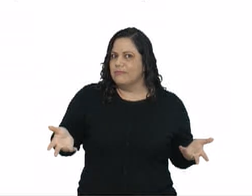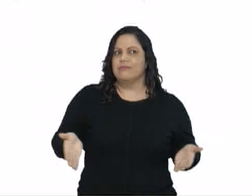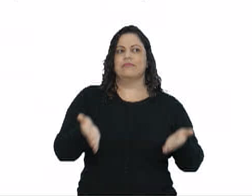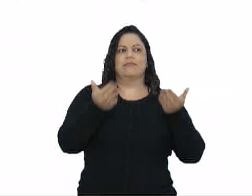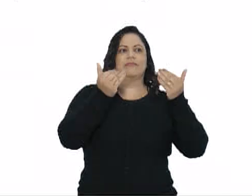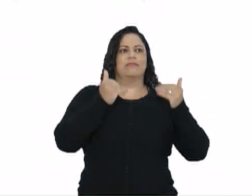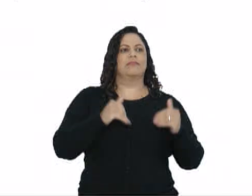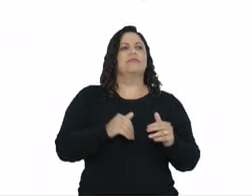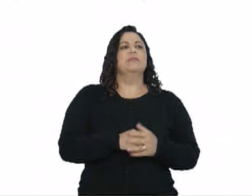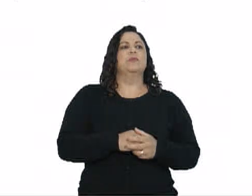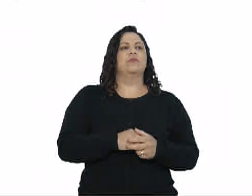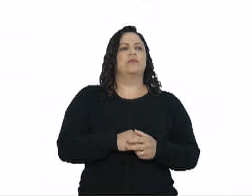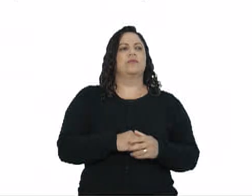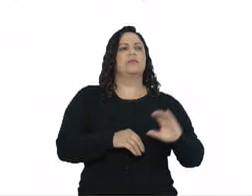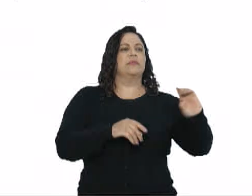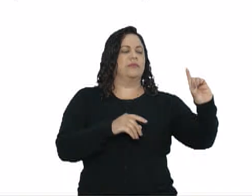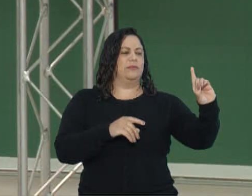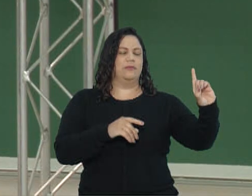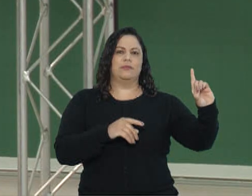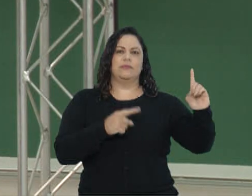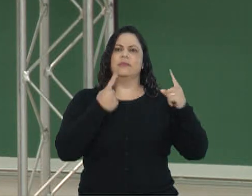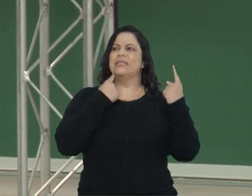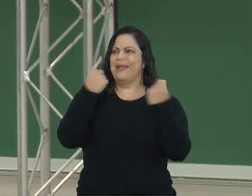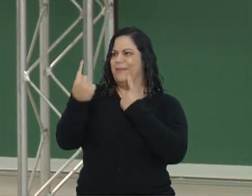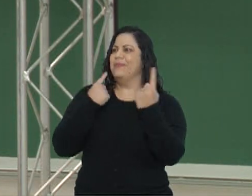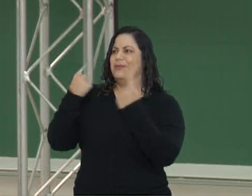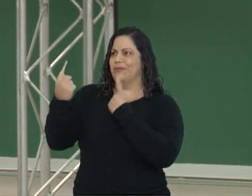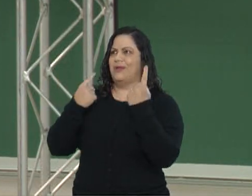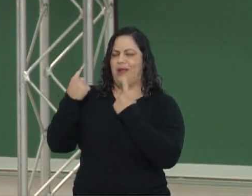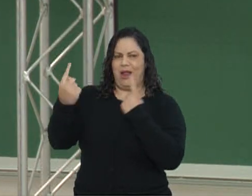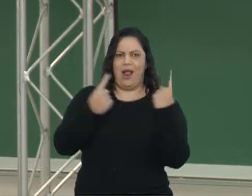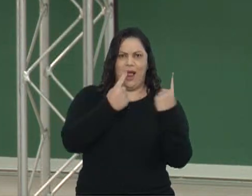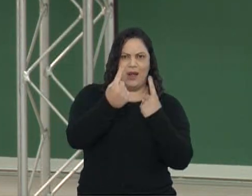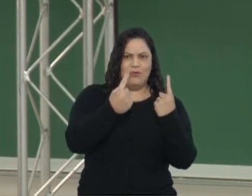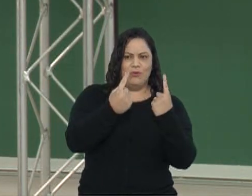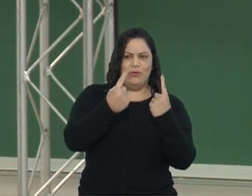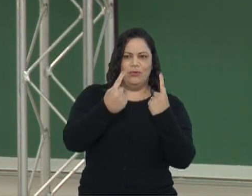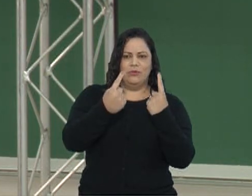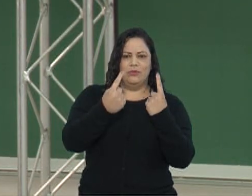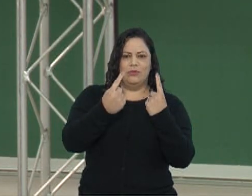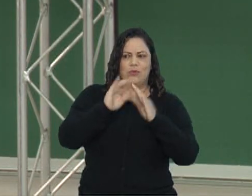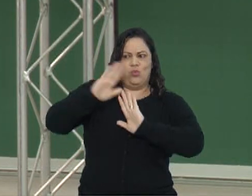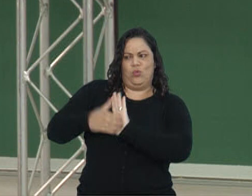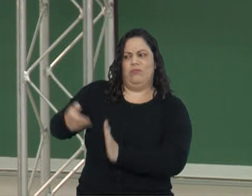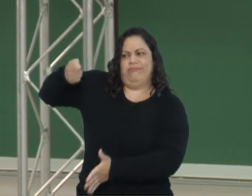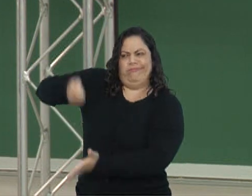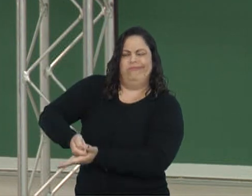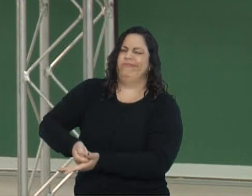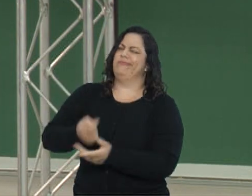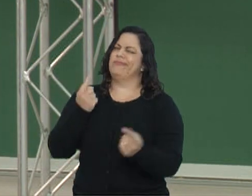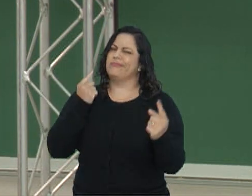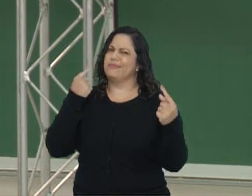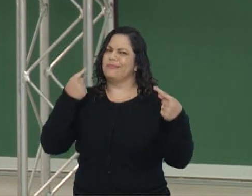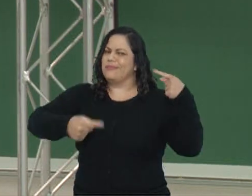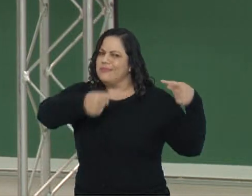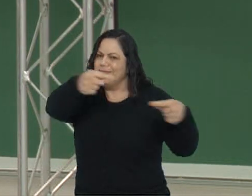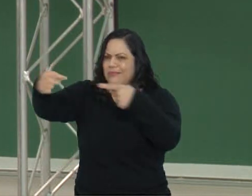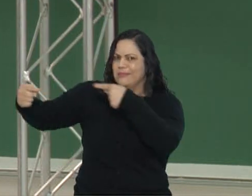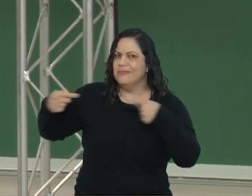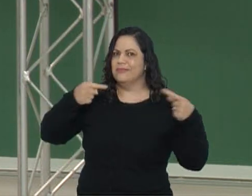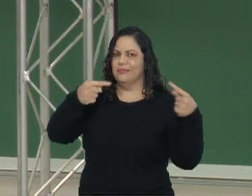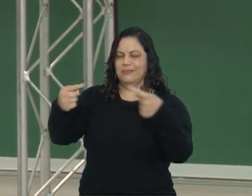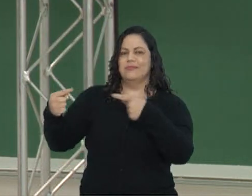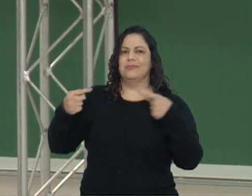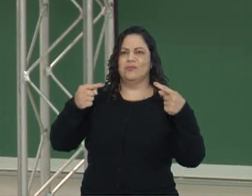Pelo diálogo no totalitarismo, a organizar debates no totalitarismo que opunham